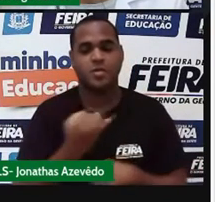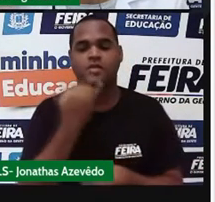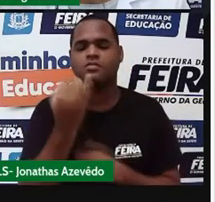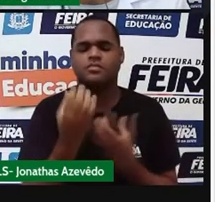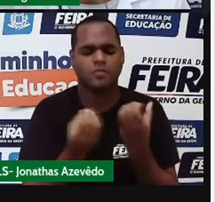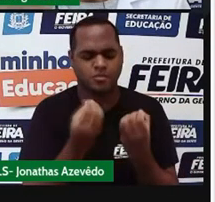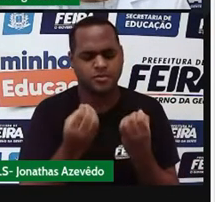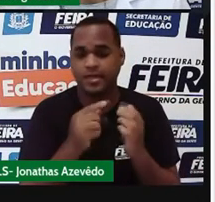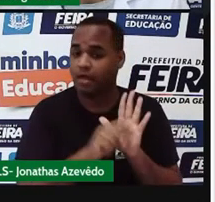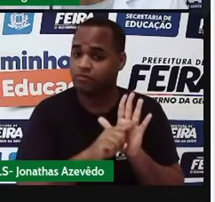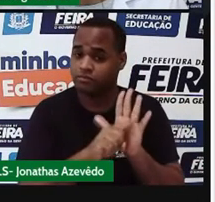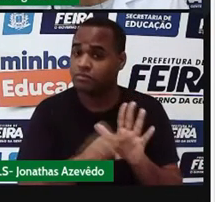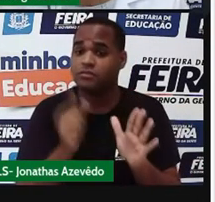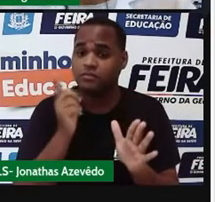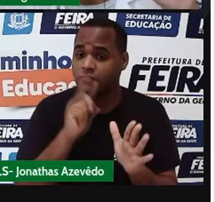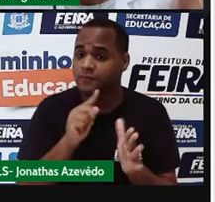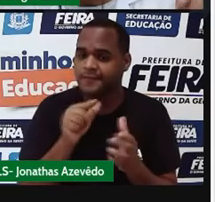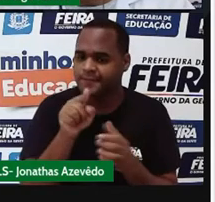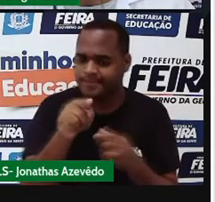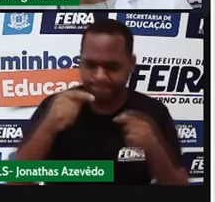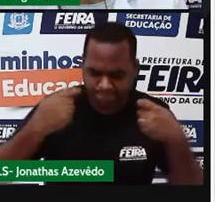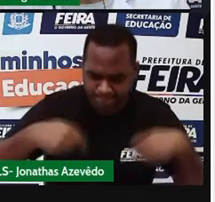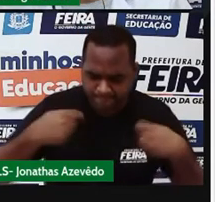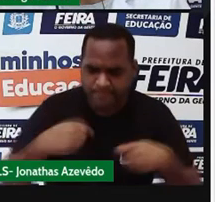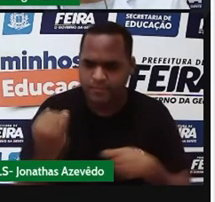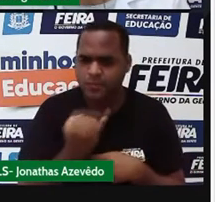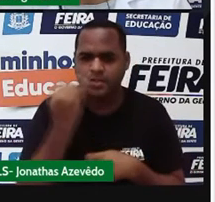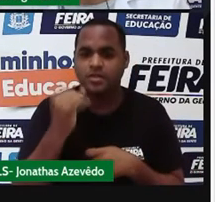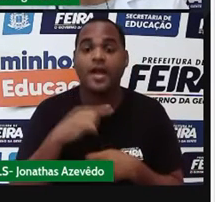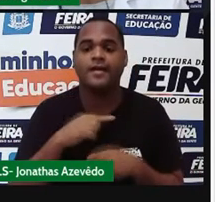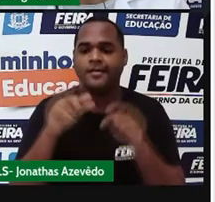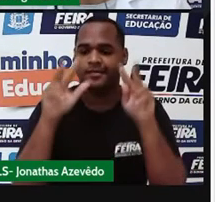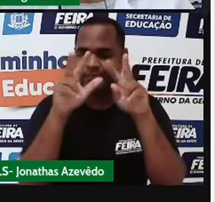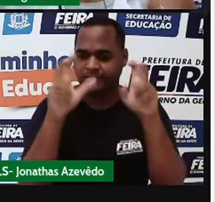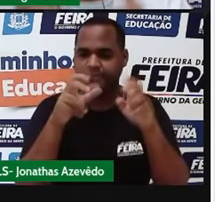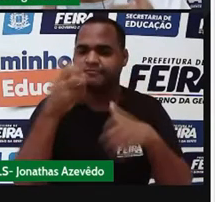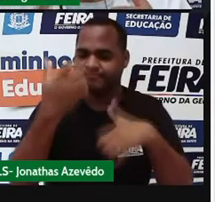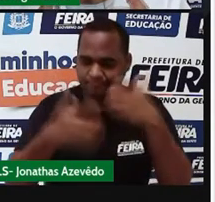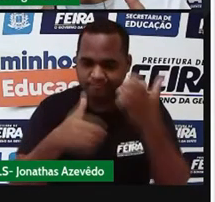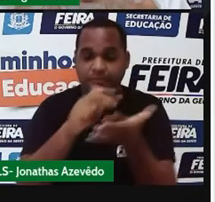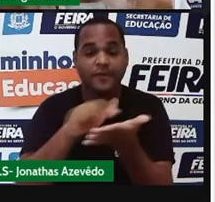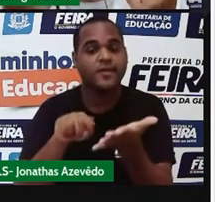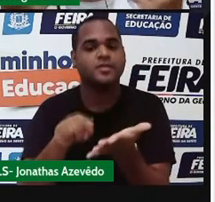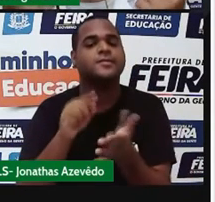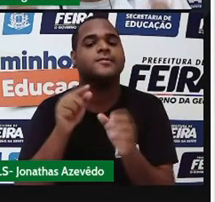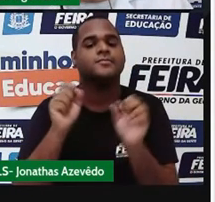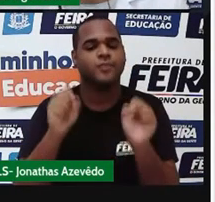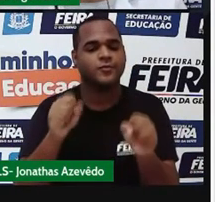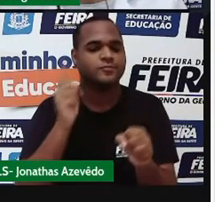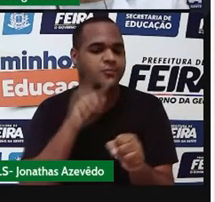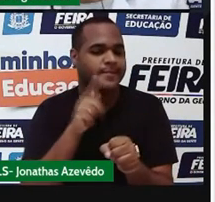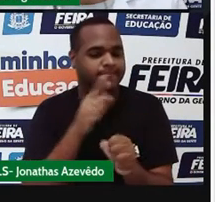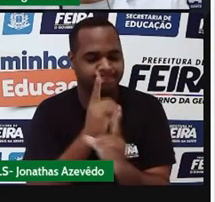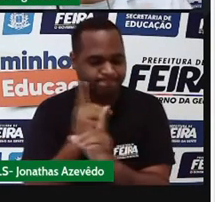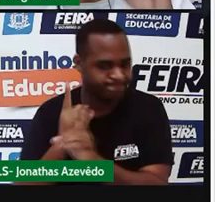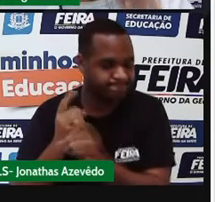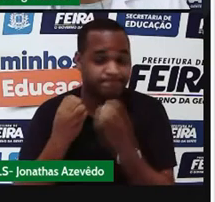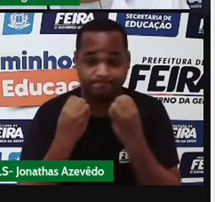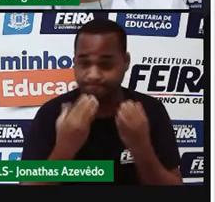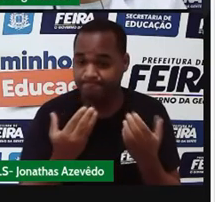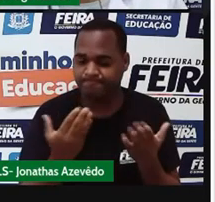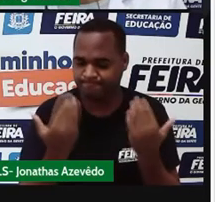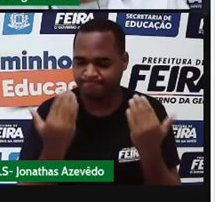isso vai te ajudar depois no momento que você precisar desse assunto que a gente está estudando belezinha também Bora lá